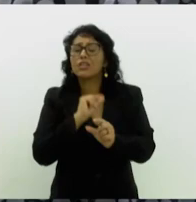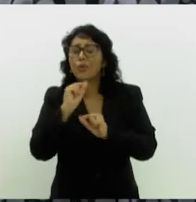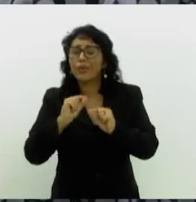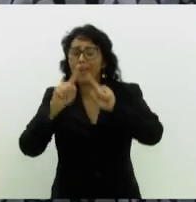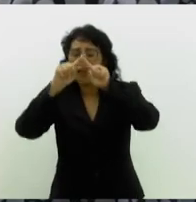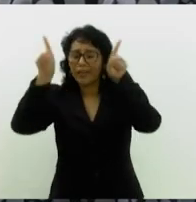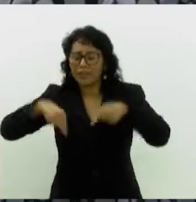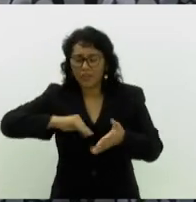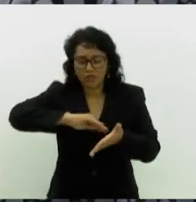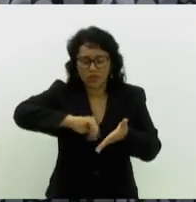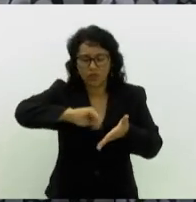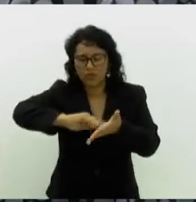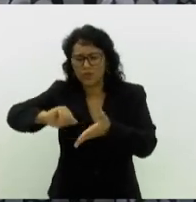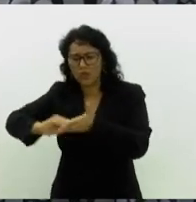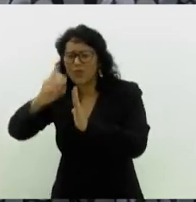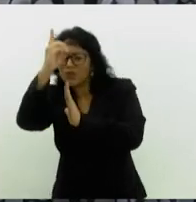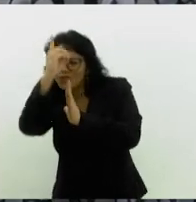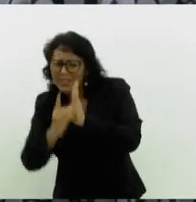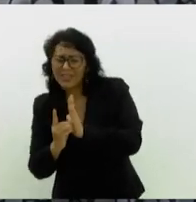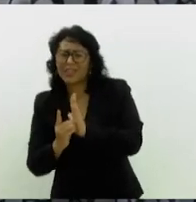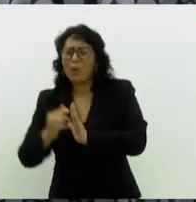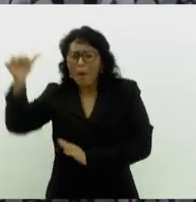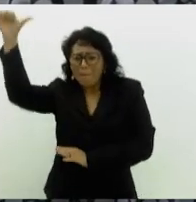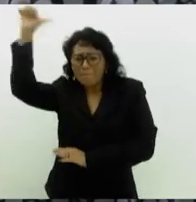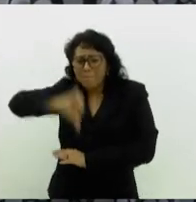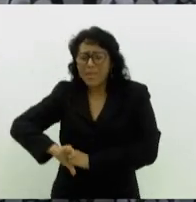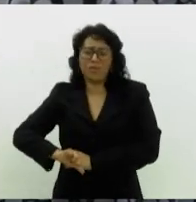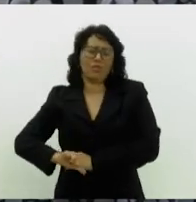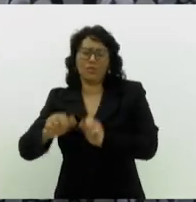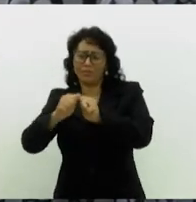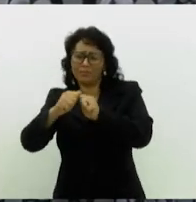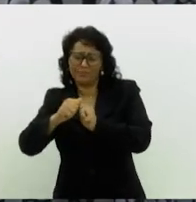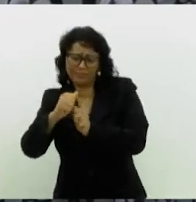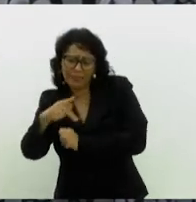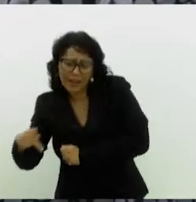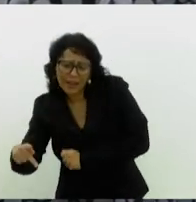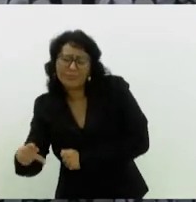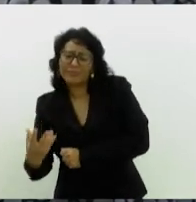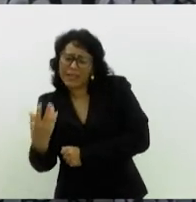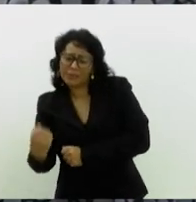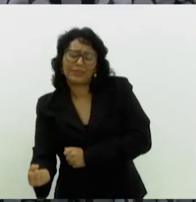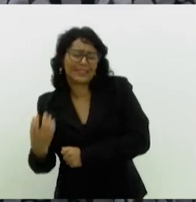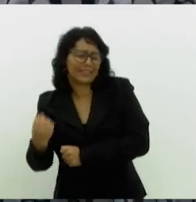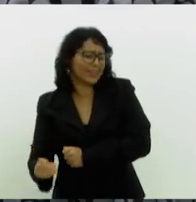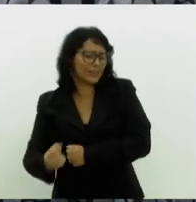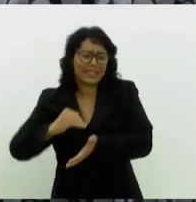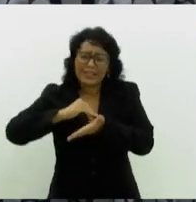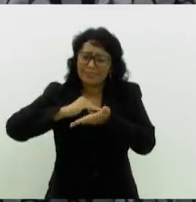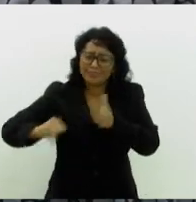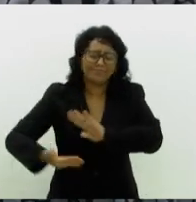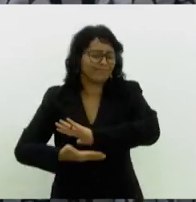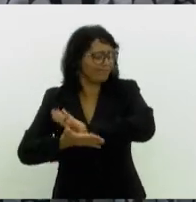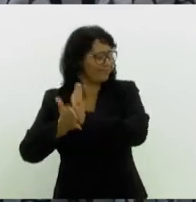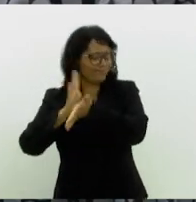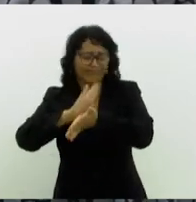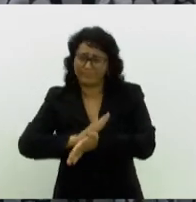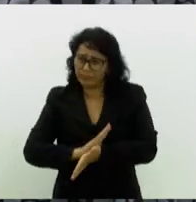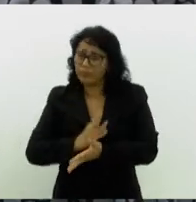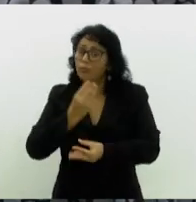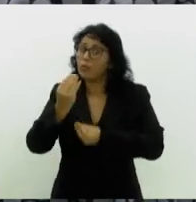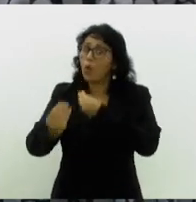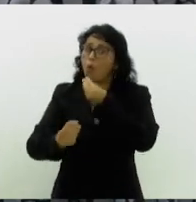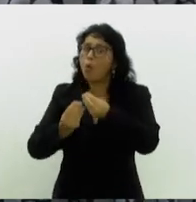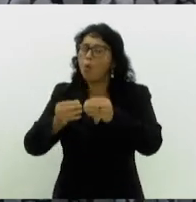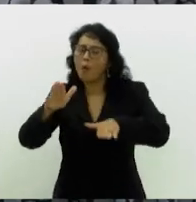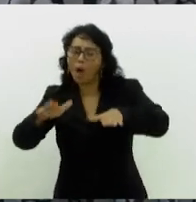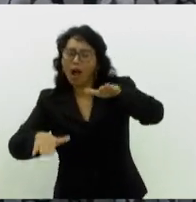condições de aposentadoria mas colocou que para Balancear Aquele pacote